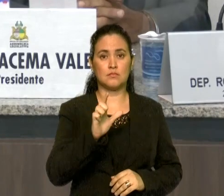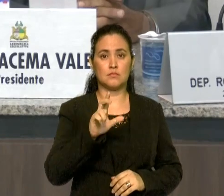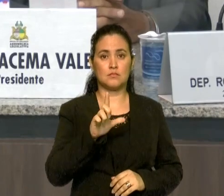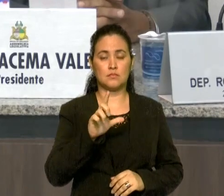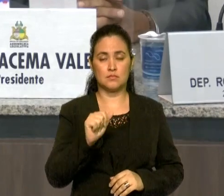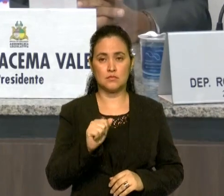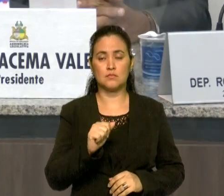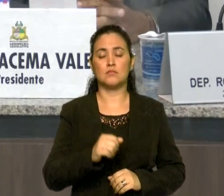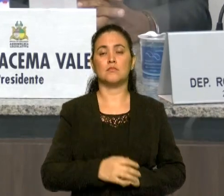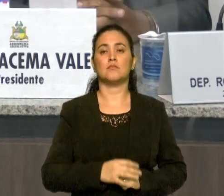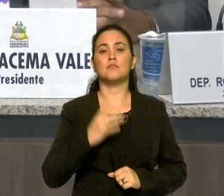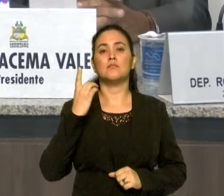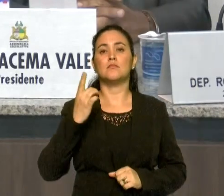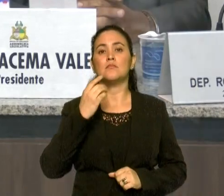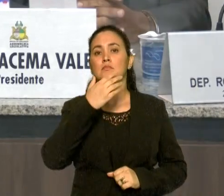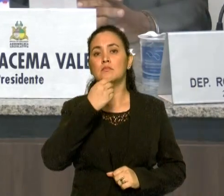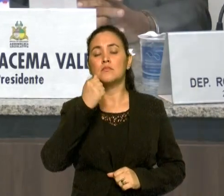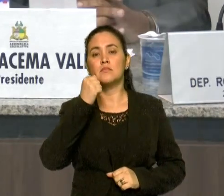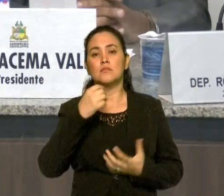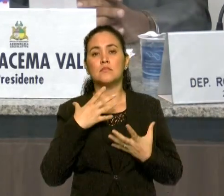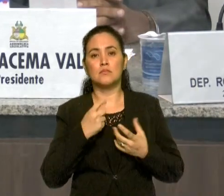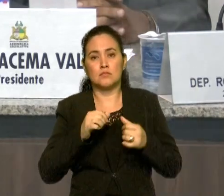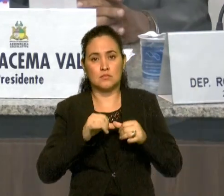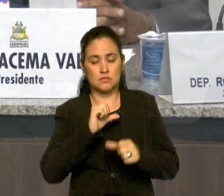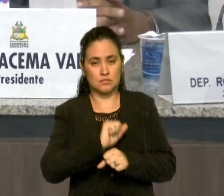que aprovam permaneçam como estão.